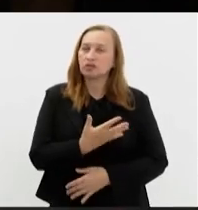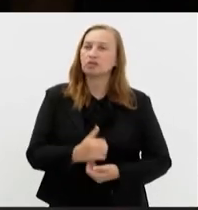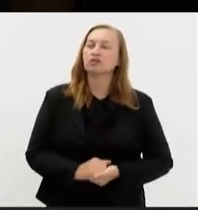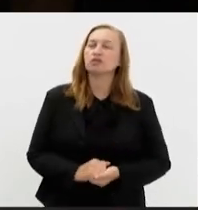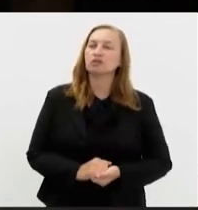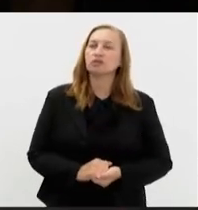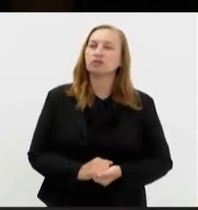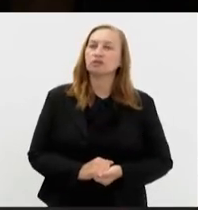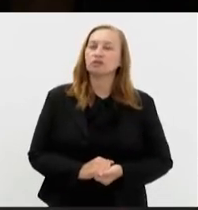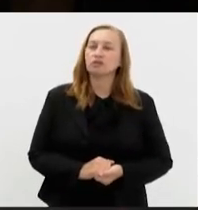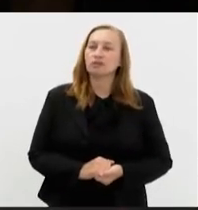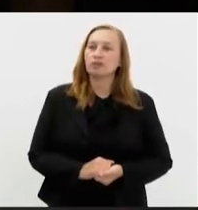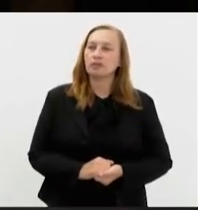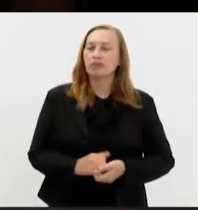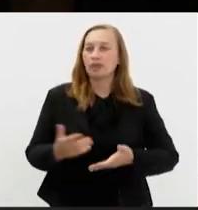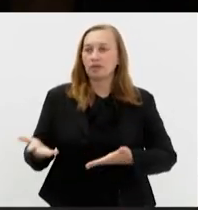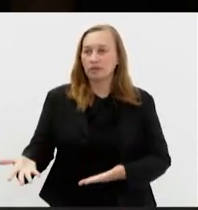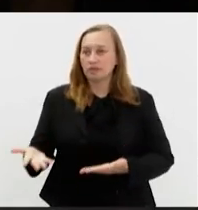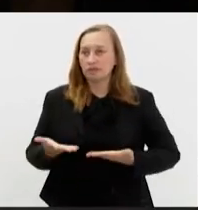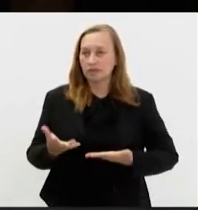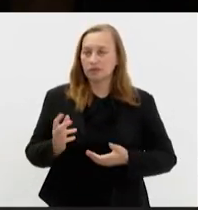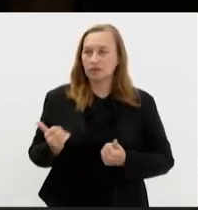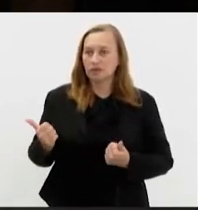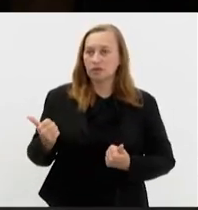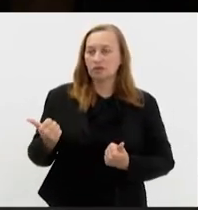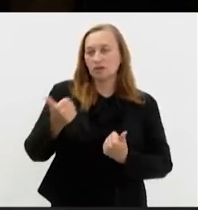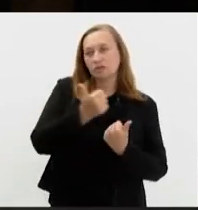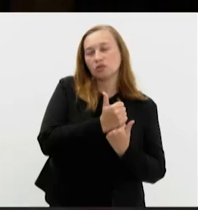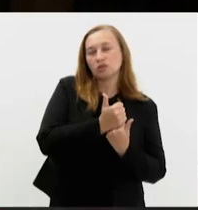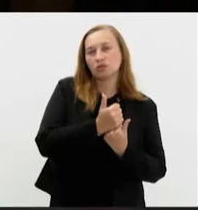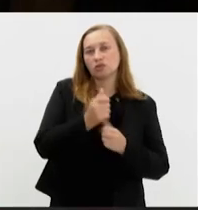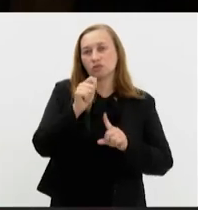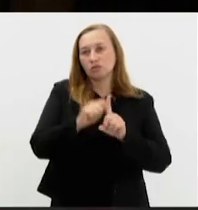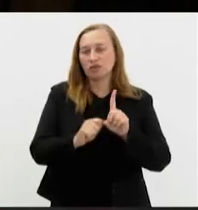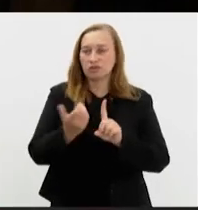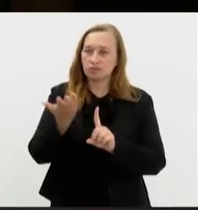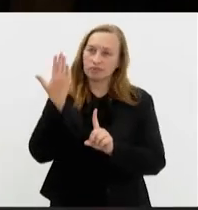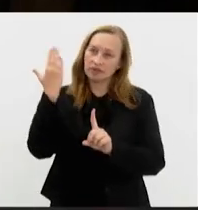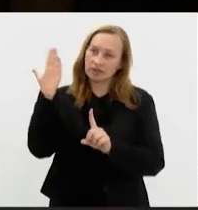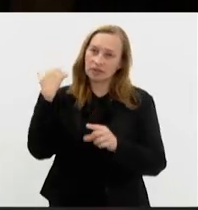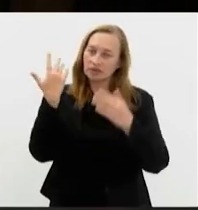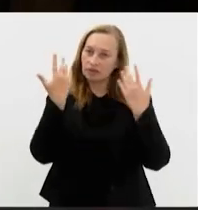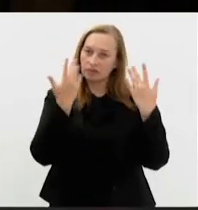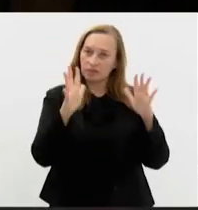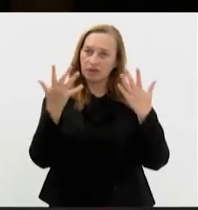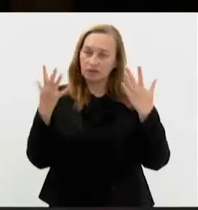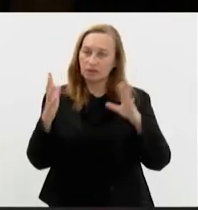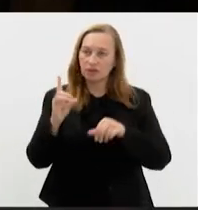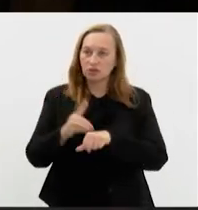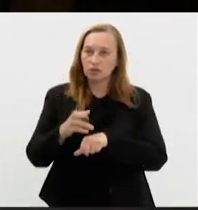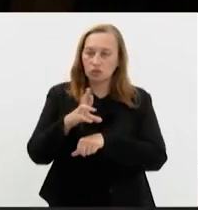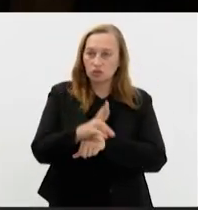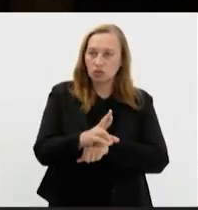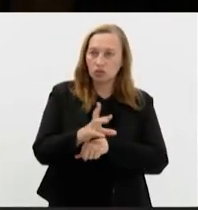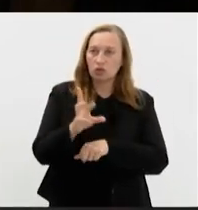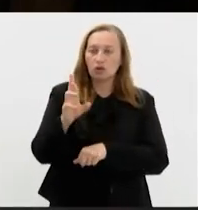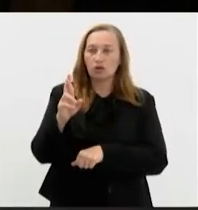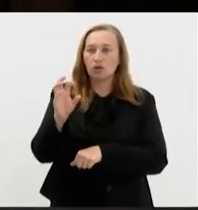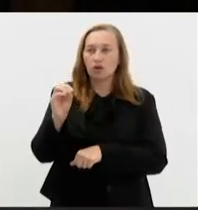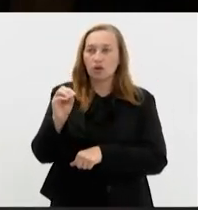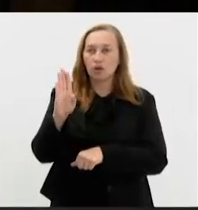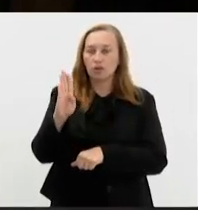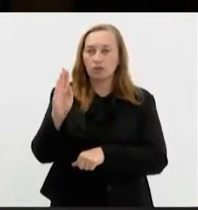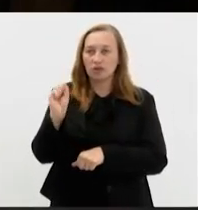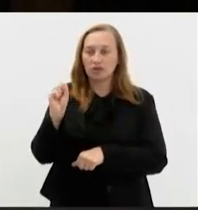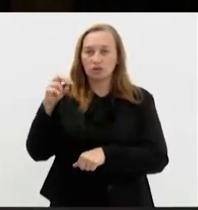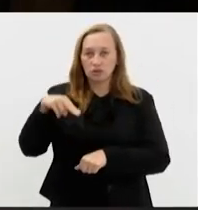sua posse eh no mês passado e muito obrigado Parabéns Dr Robson por essa